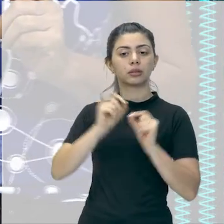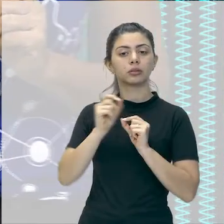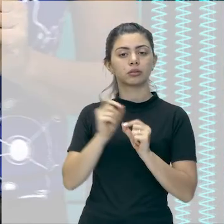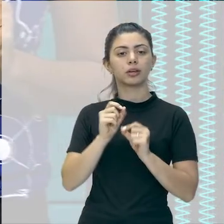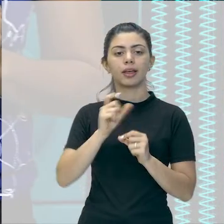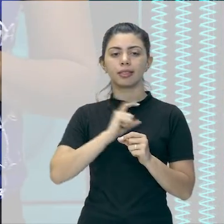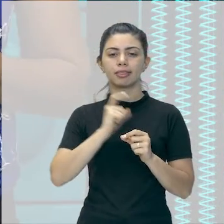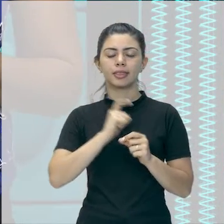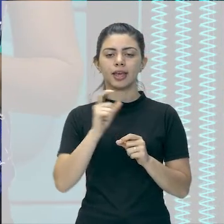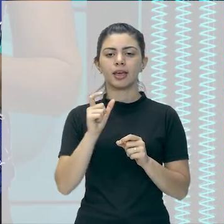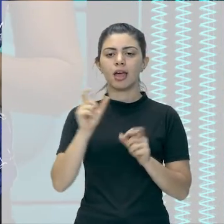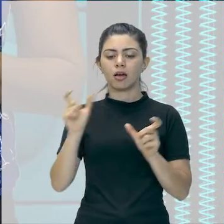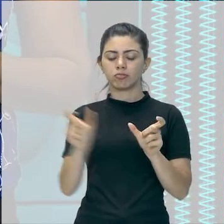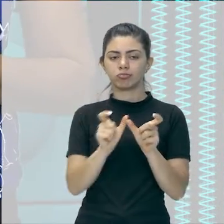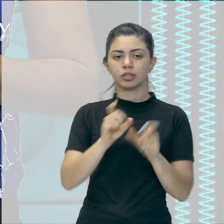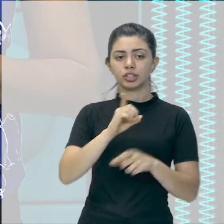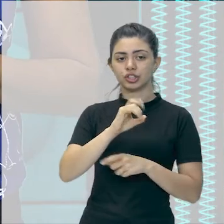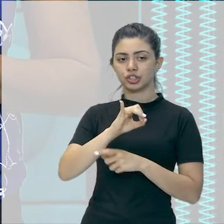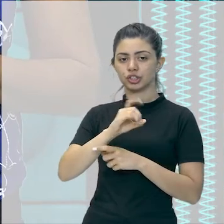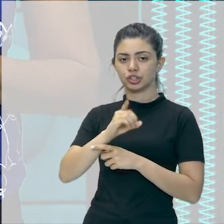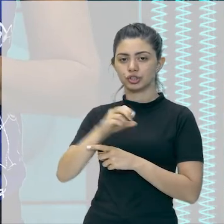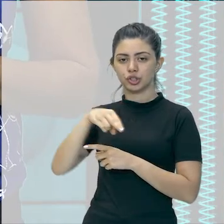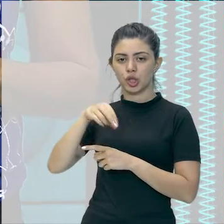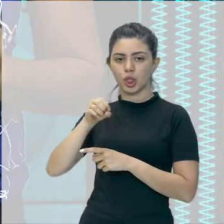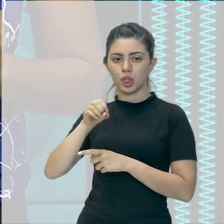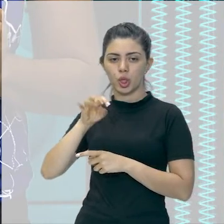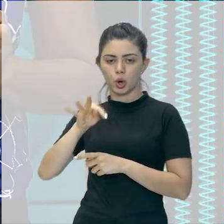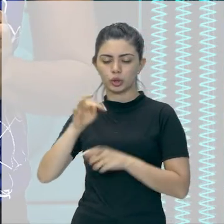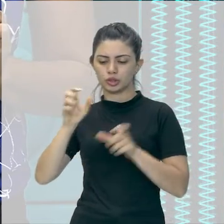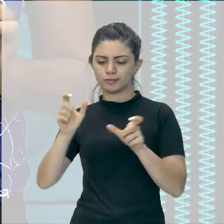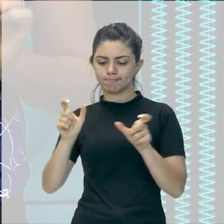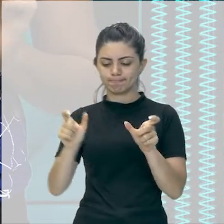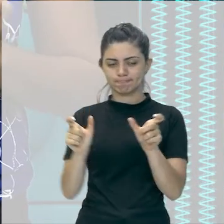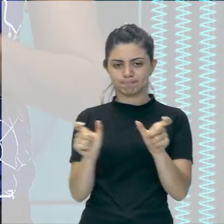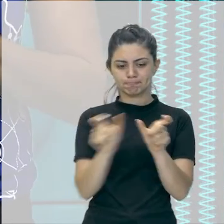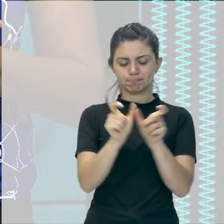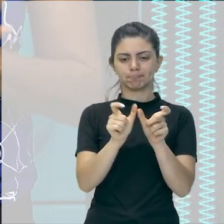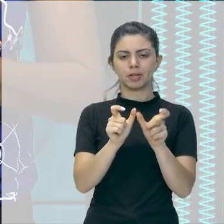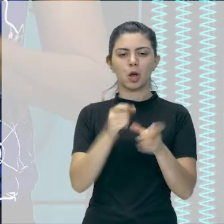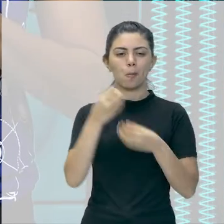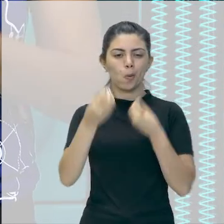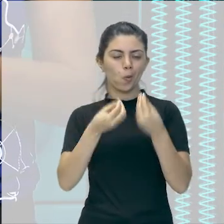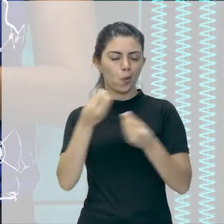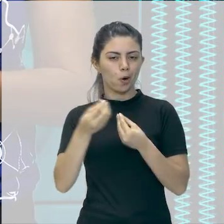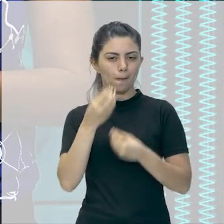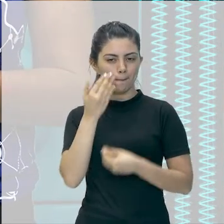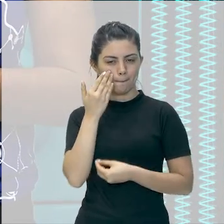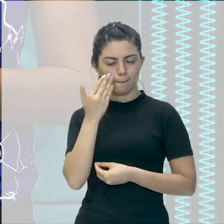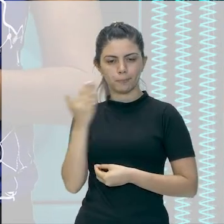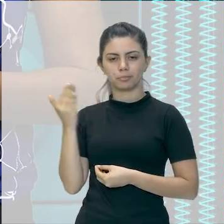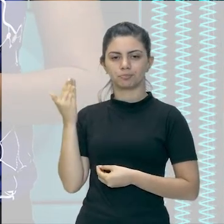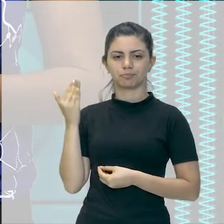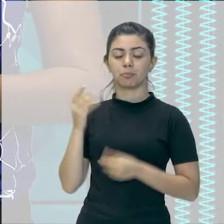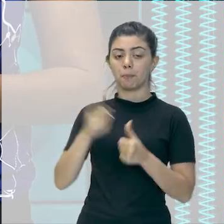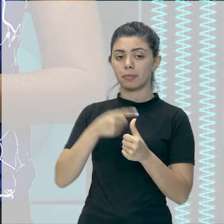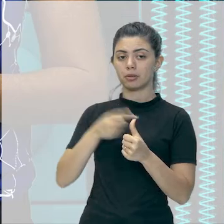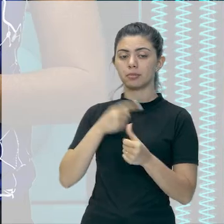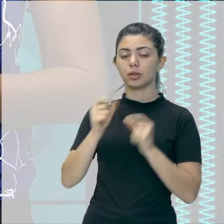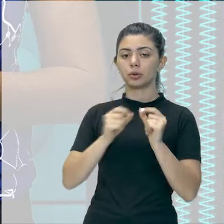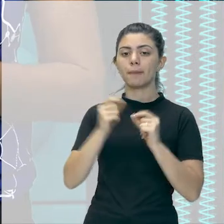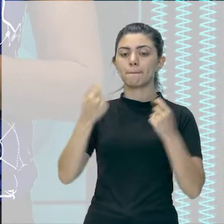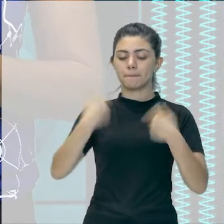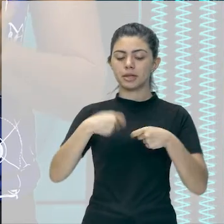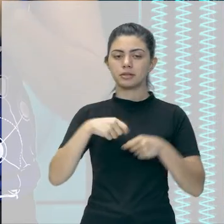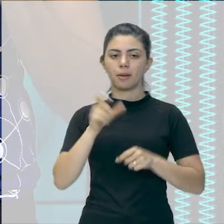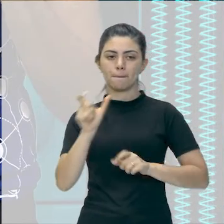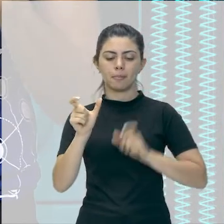dois elementos aqui, ó, do did junto com o not. Então, vamos ver os passos aqui. O que é que eu faço primeiro? Eu tenho que juntar